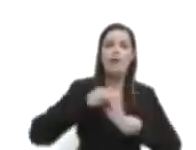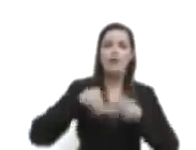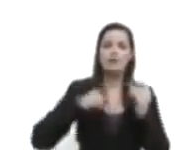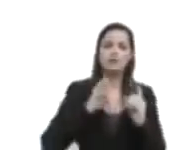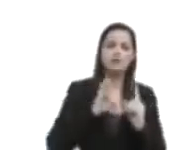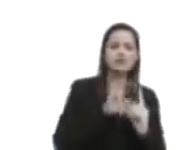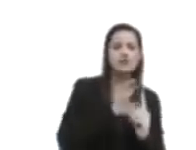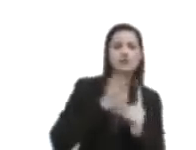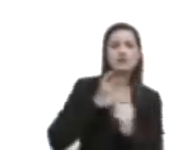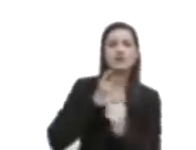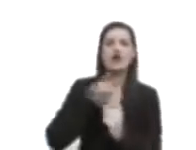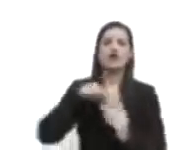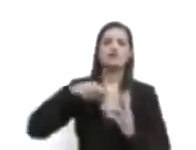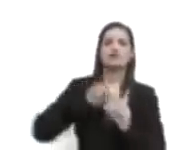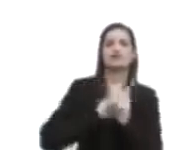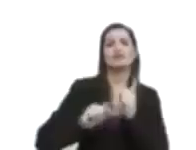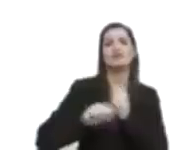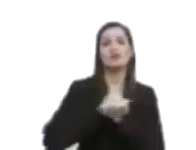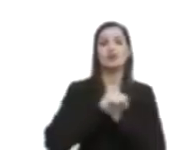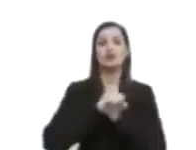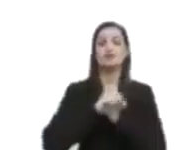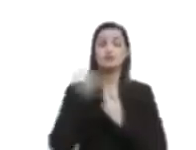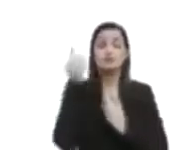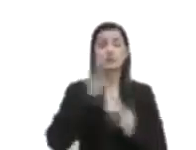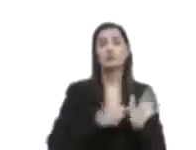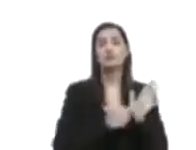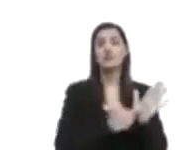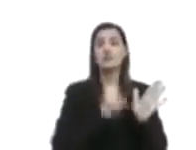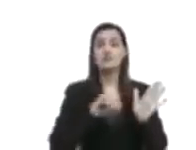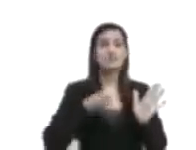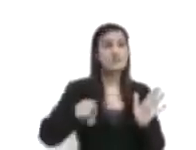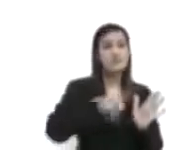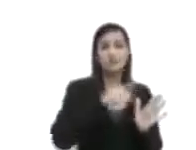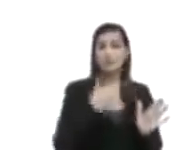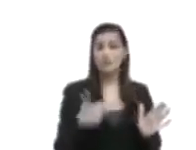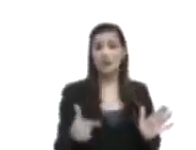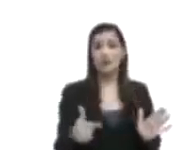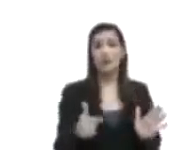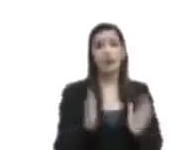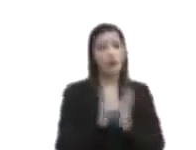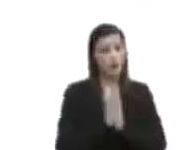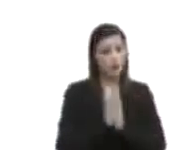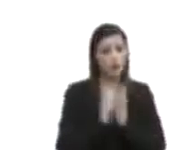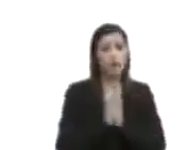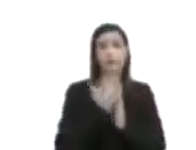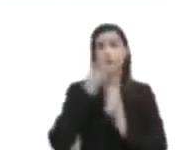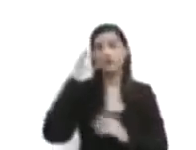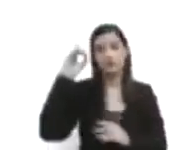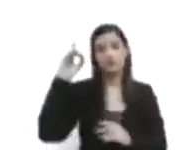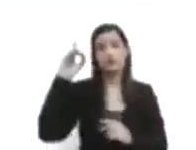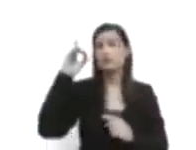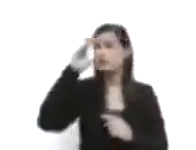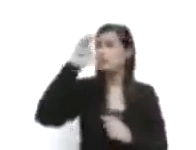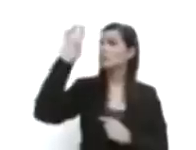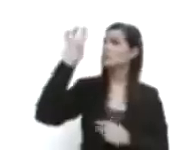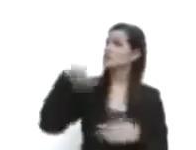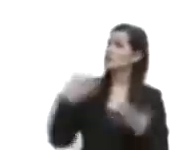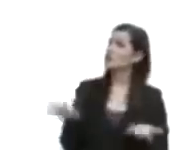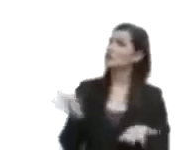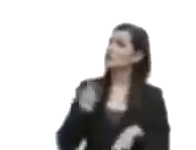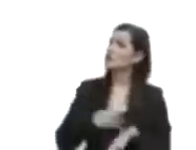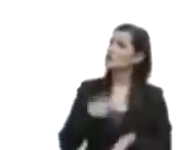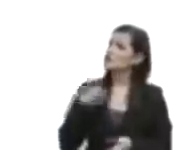verdadeiro discípulo de Cristo. Se você não as possui, rogue a Deus: Senhor, será que eu de fato sou